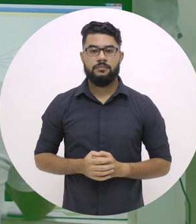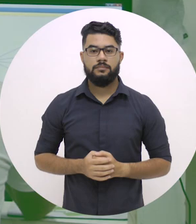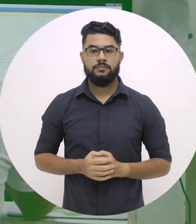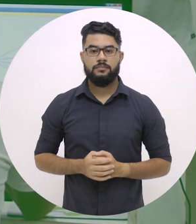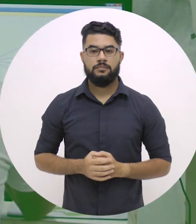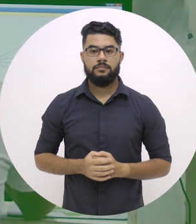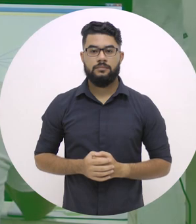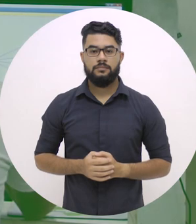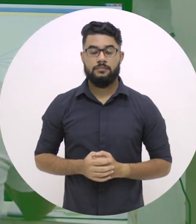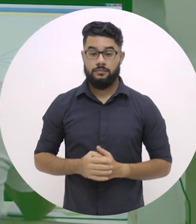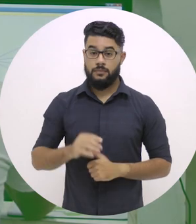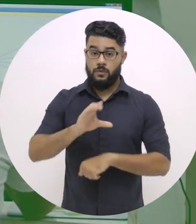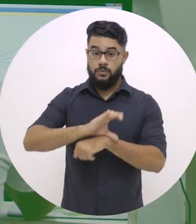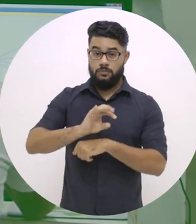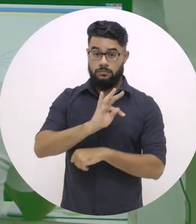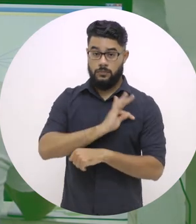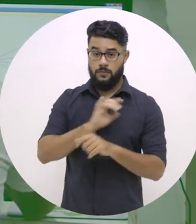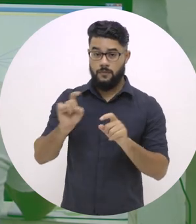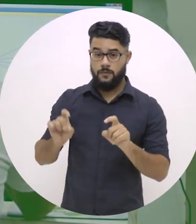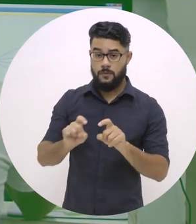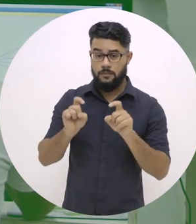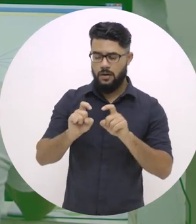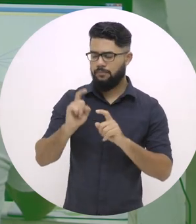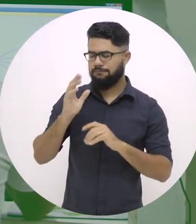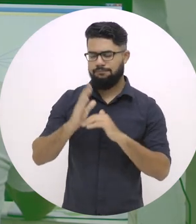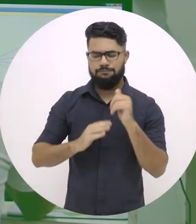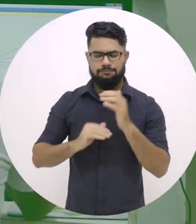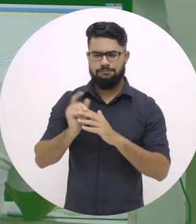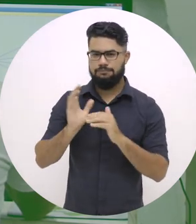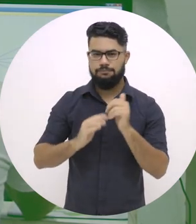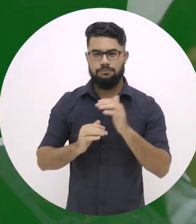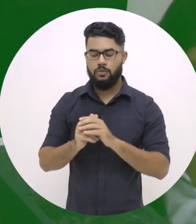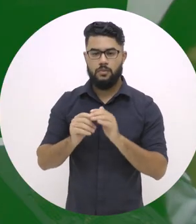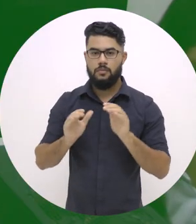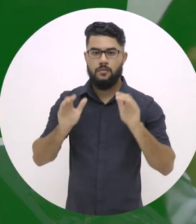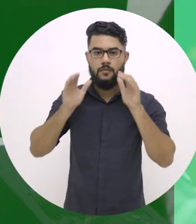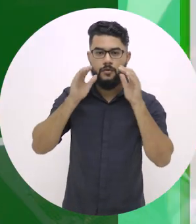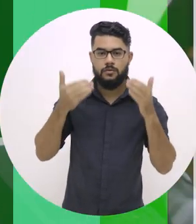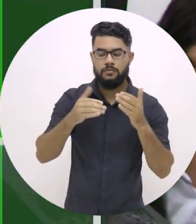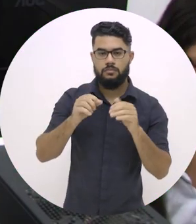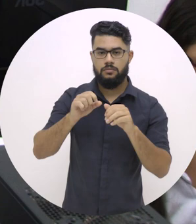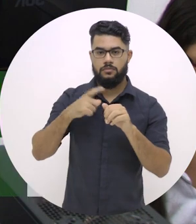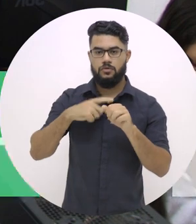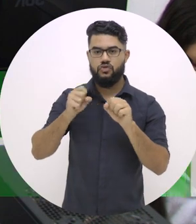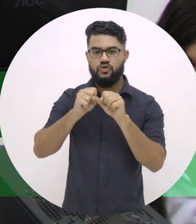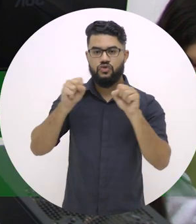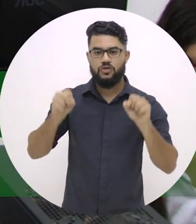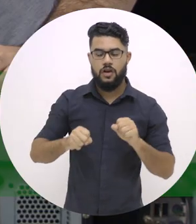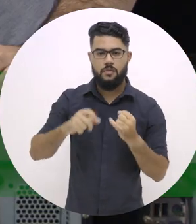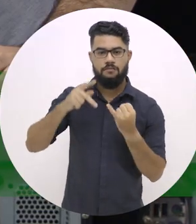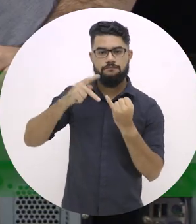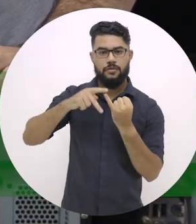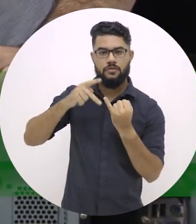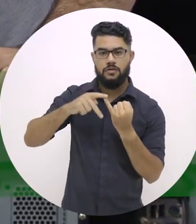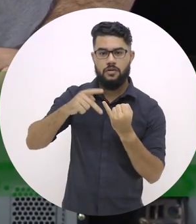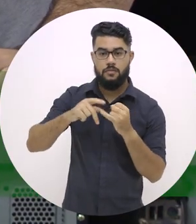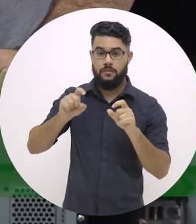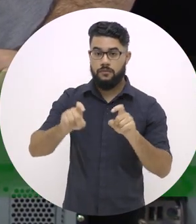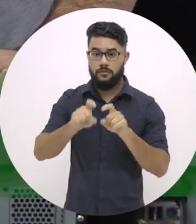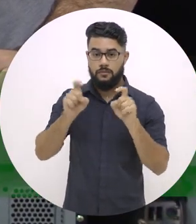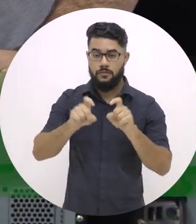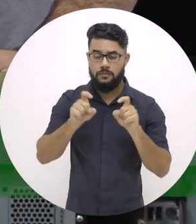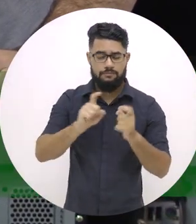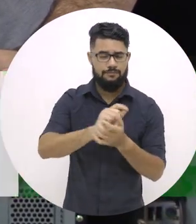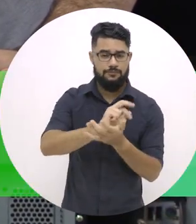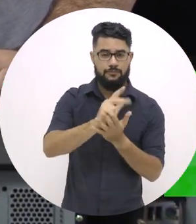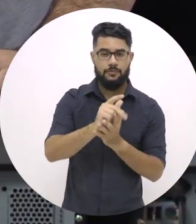técnico em informática é o profissional capacitado para instalar sistemas operacionais, aplicativos e periféricos, desenvolver